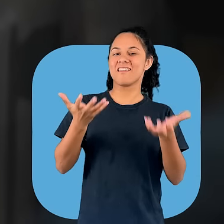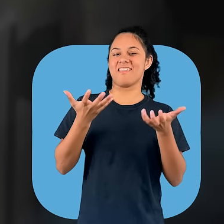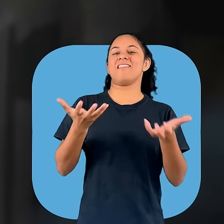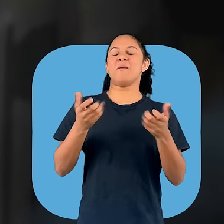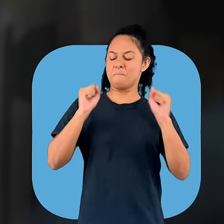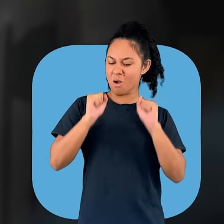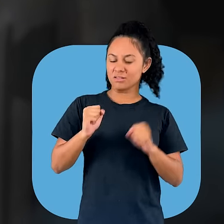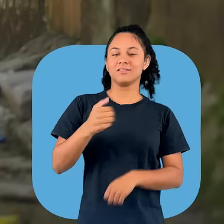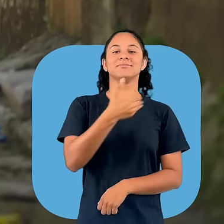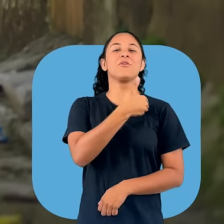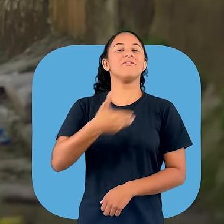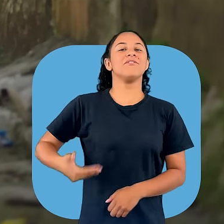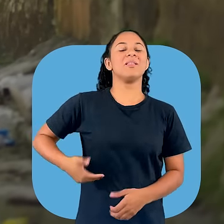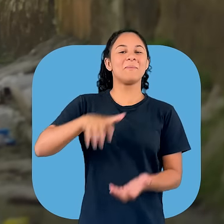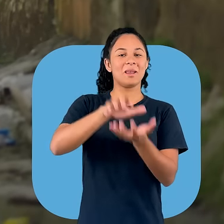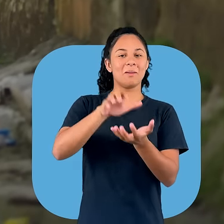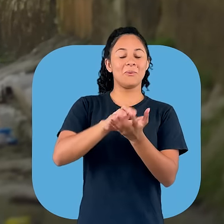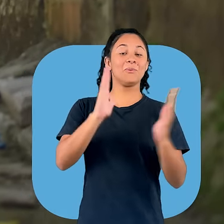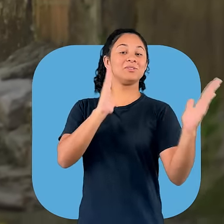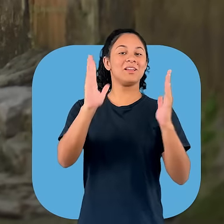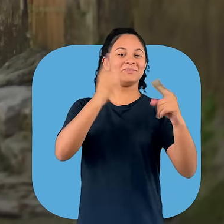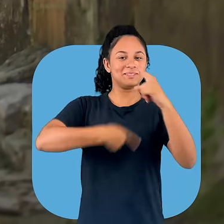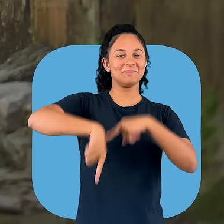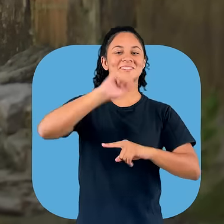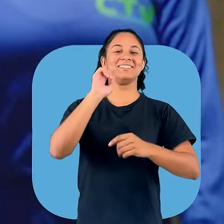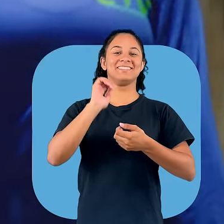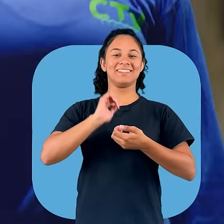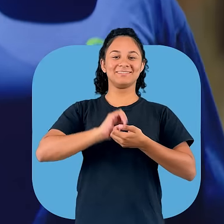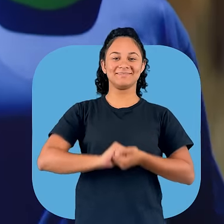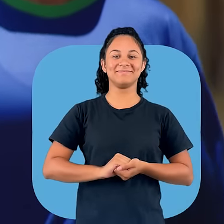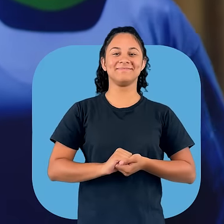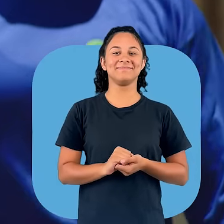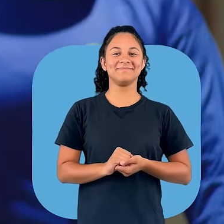querer e poder. Governo de Pernambuco. Estado de mudança.